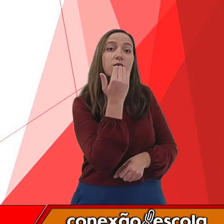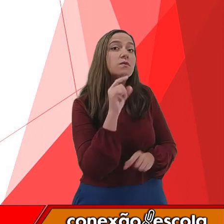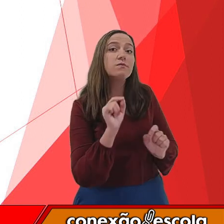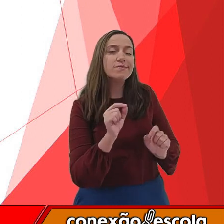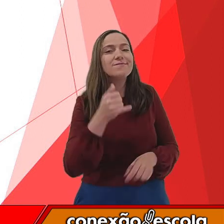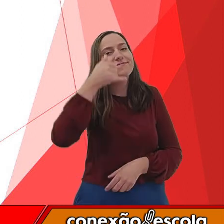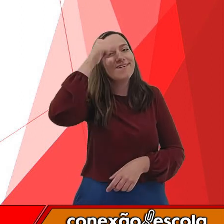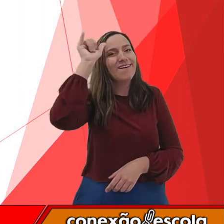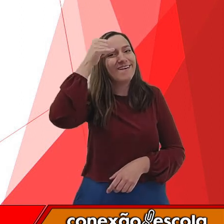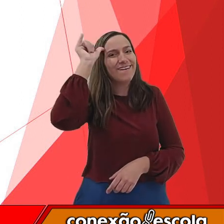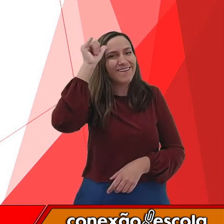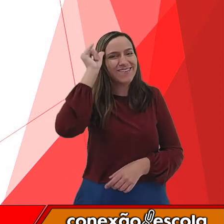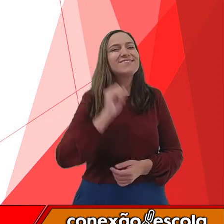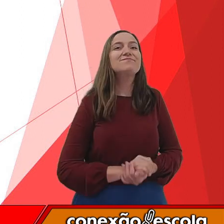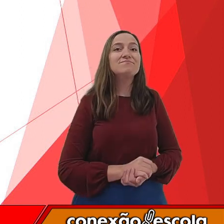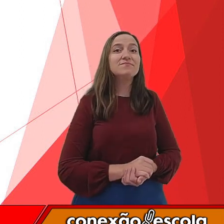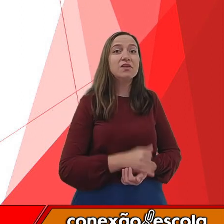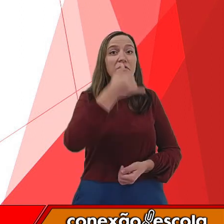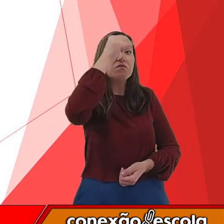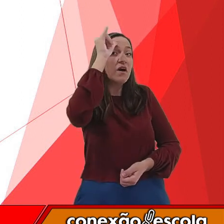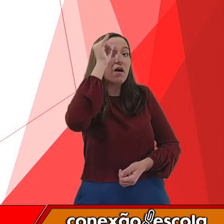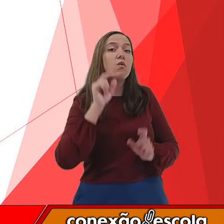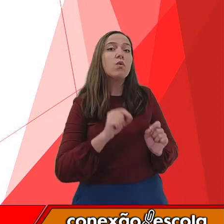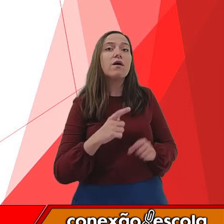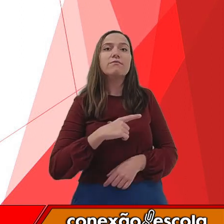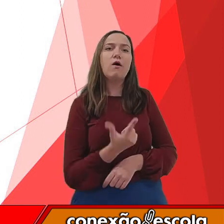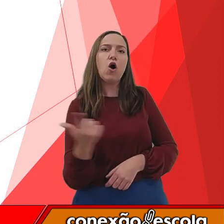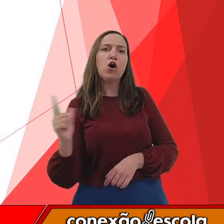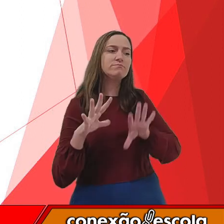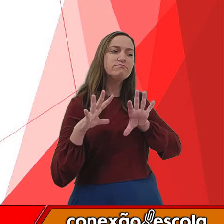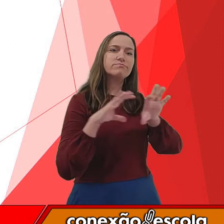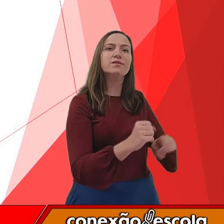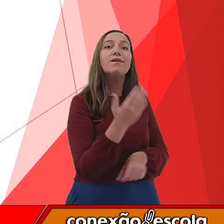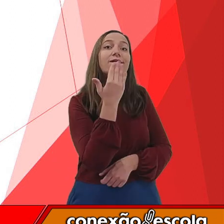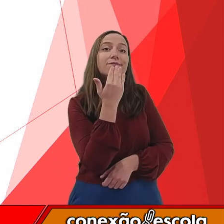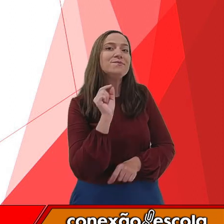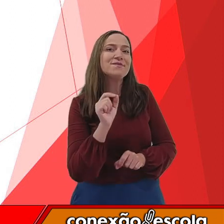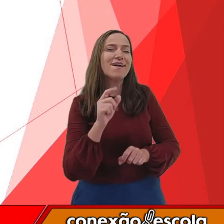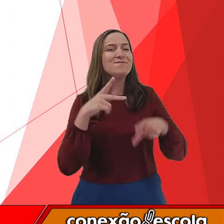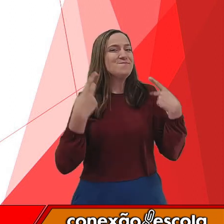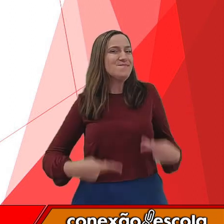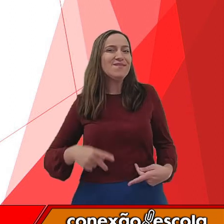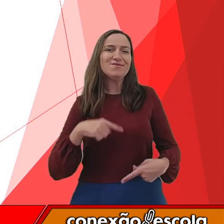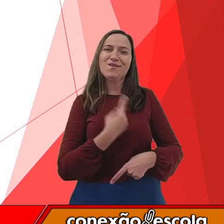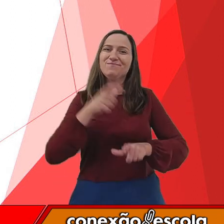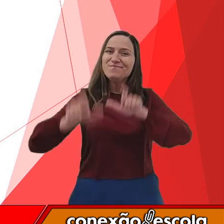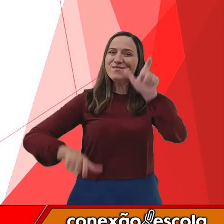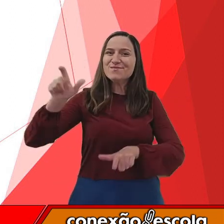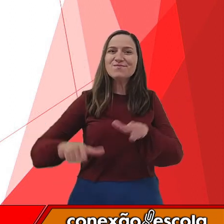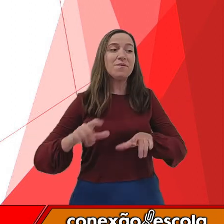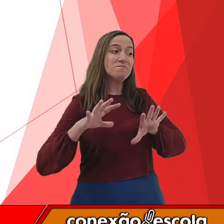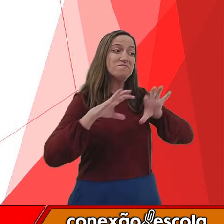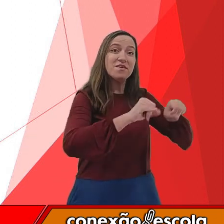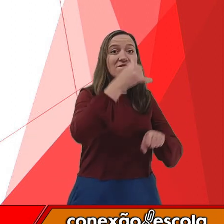é a vaca. Após, temos os consumidores secundários. Os seres humanos vão lá e consomem a